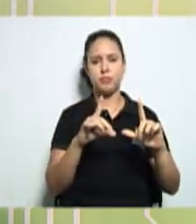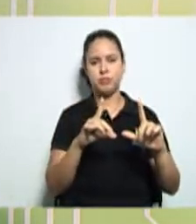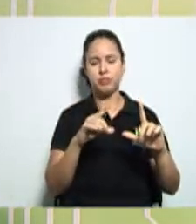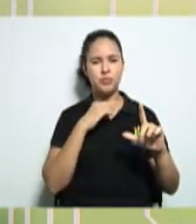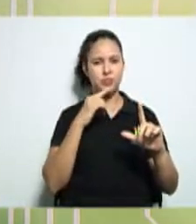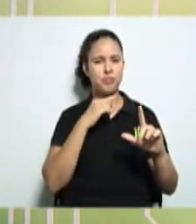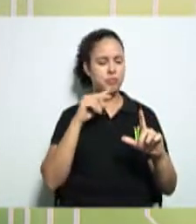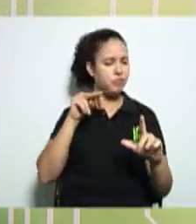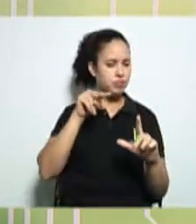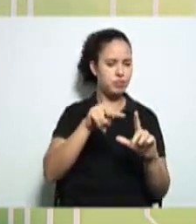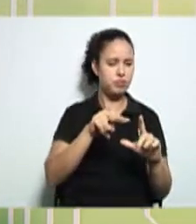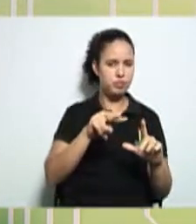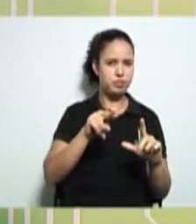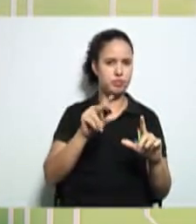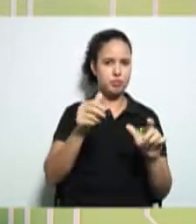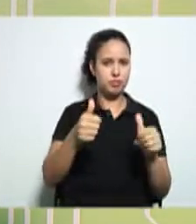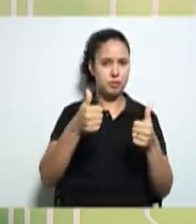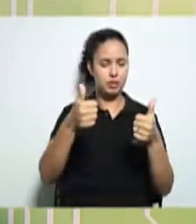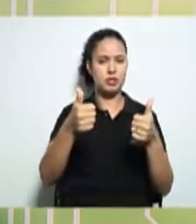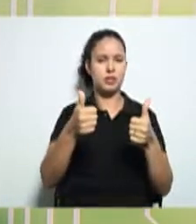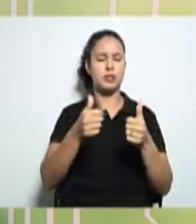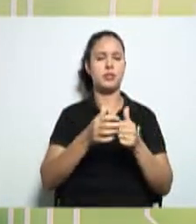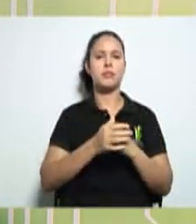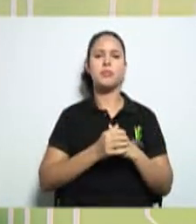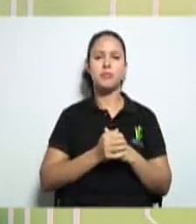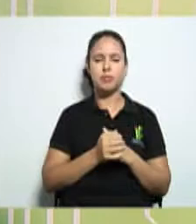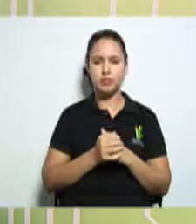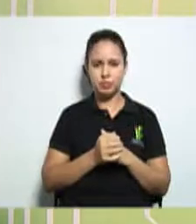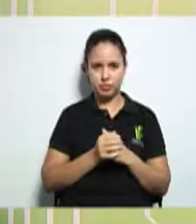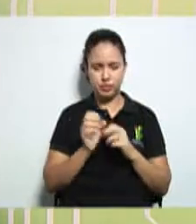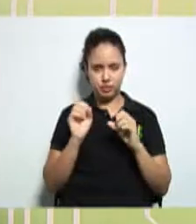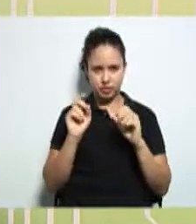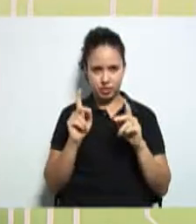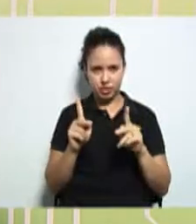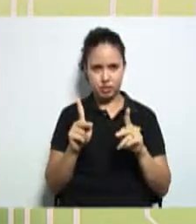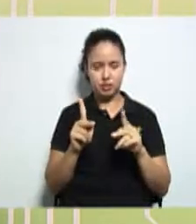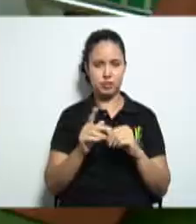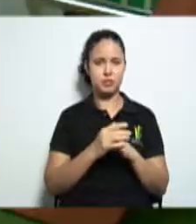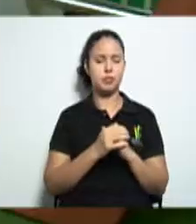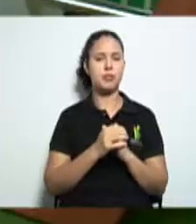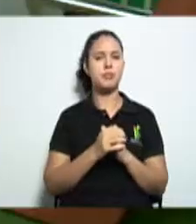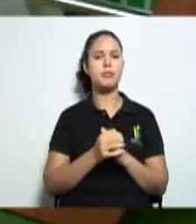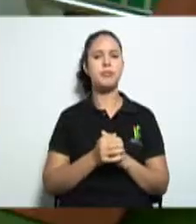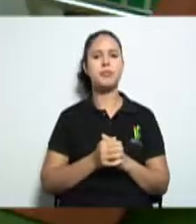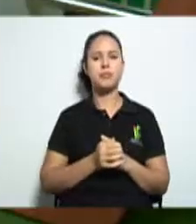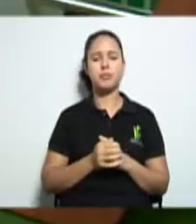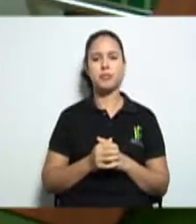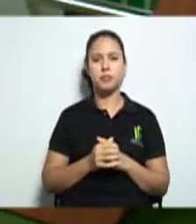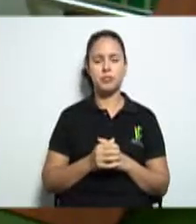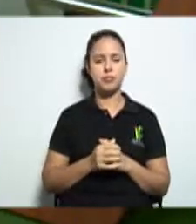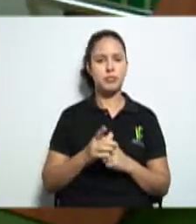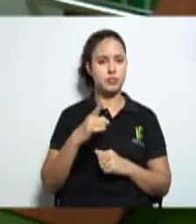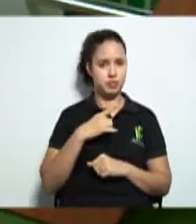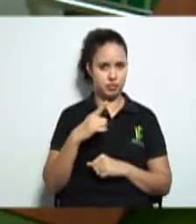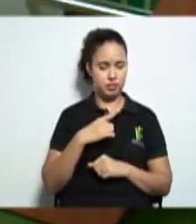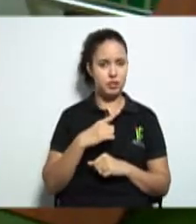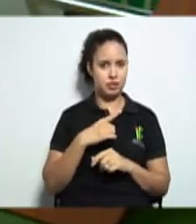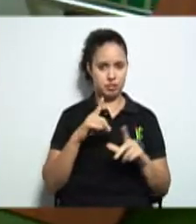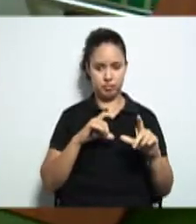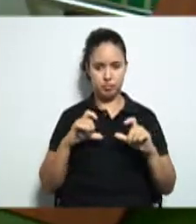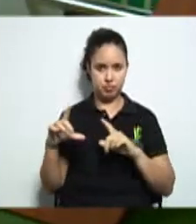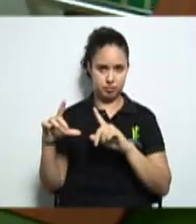está tão legível assim para a gente visualizar. Tivemos algum envio, professora, da